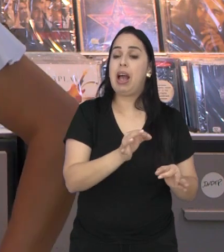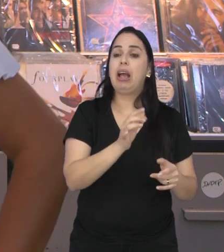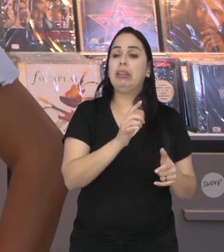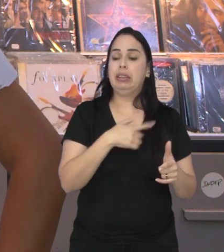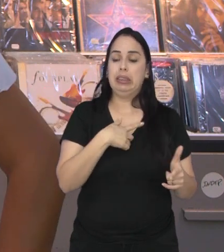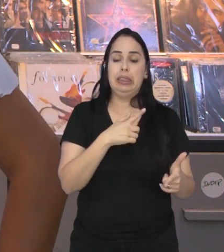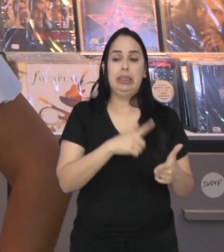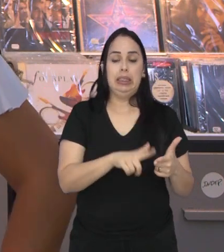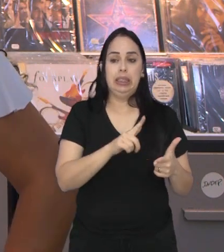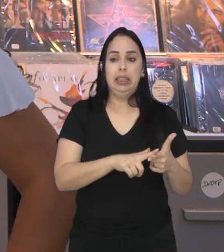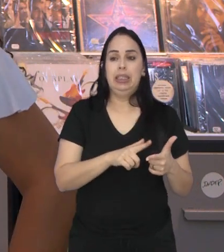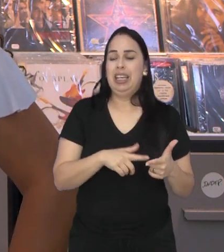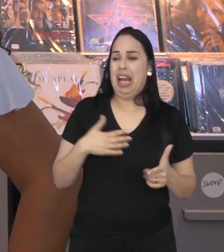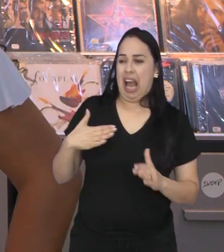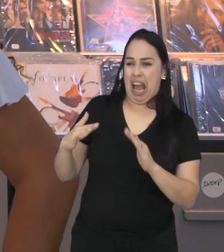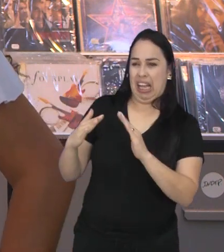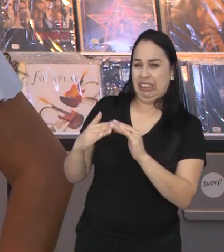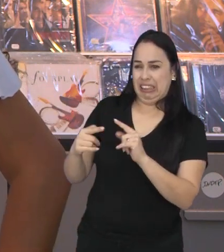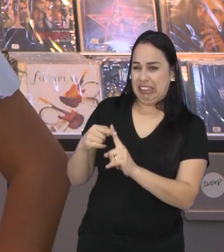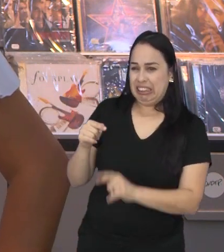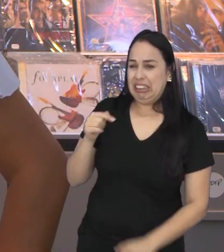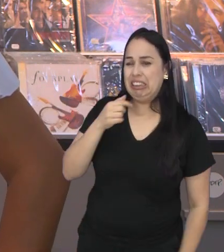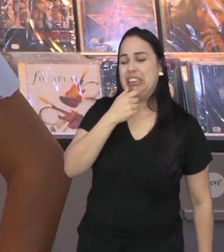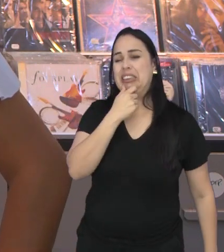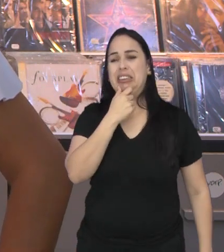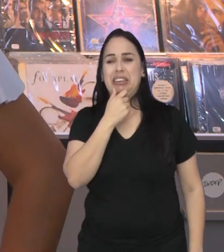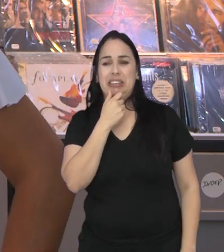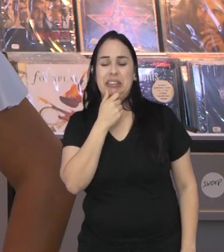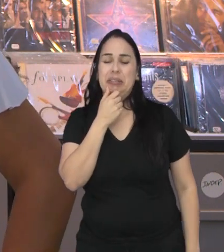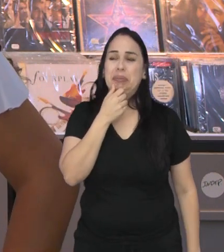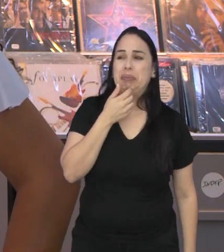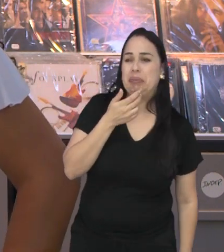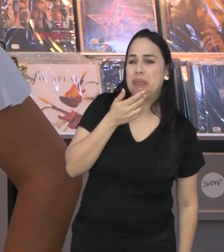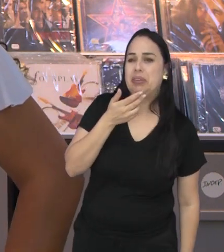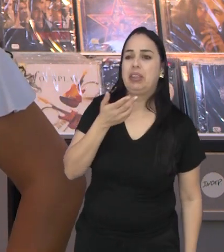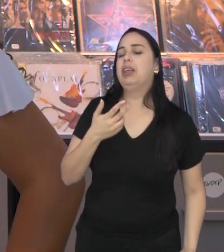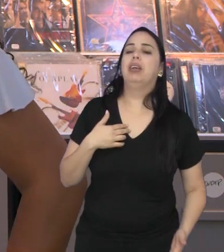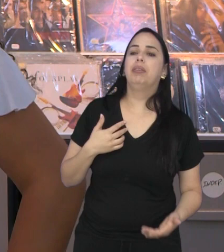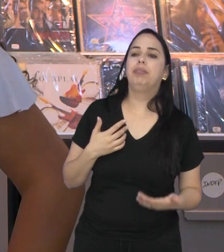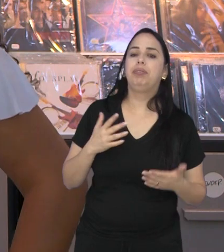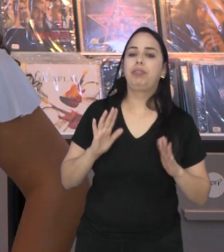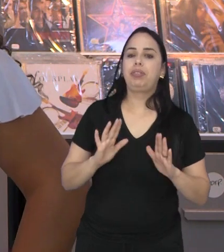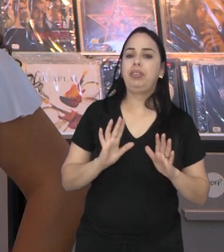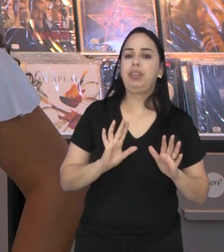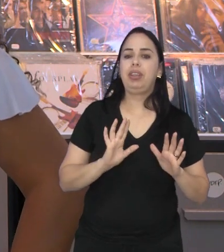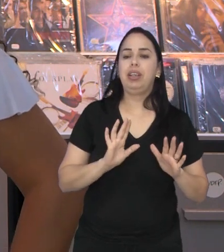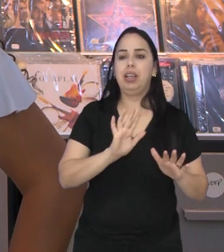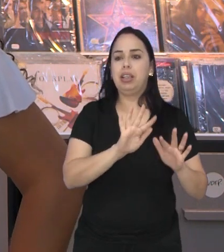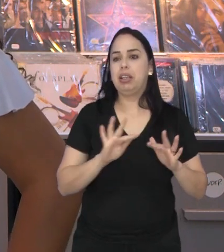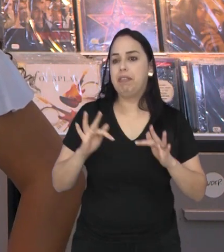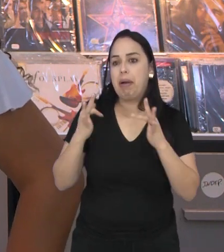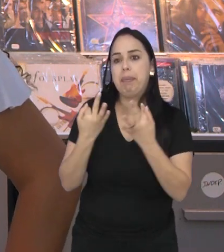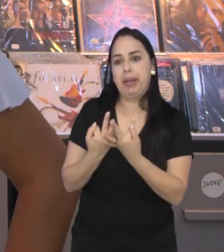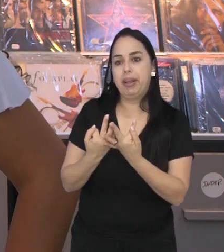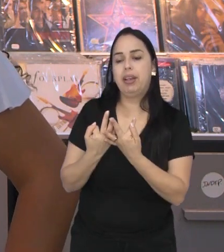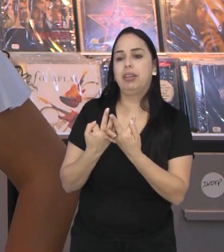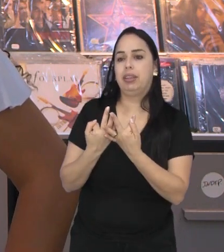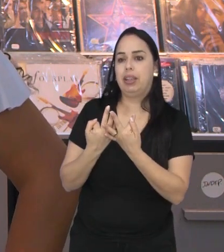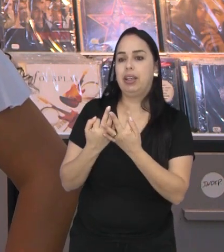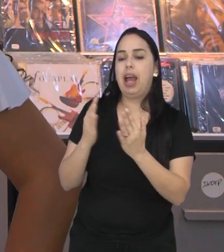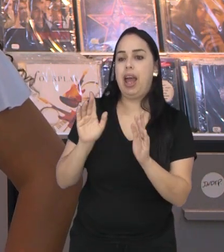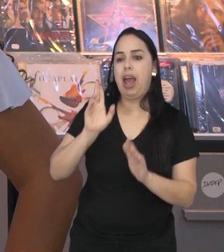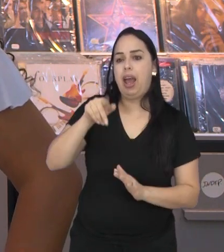falei, igreja, né? Poxa, igreja. E a gente vem de um contexto familiar